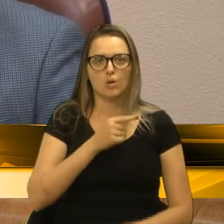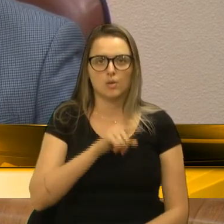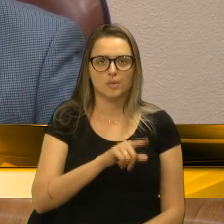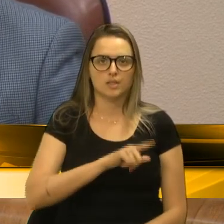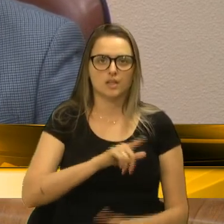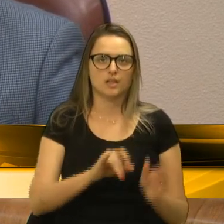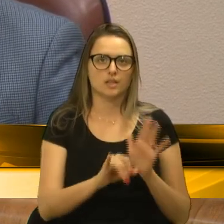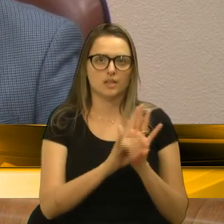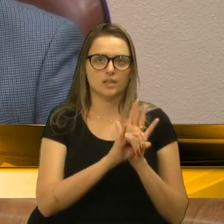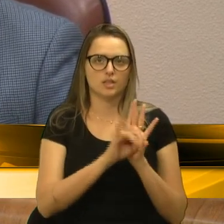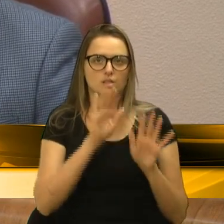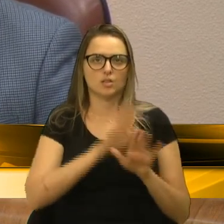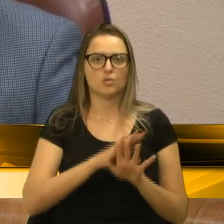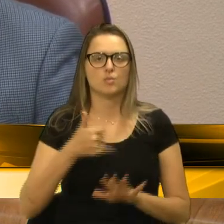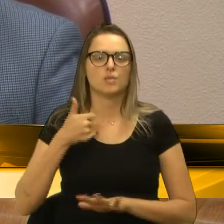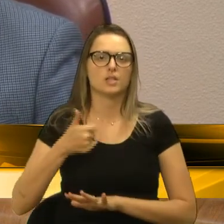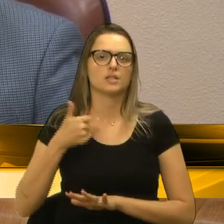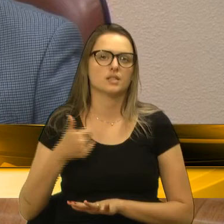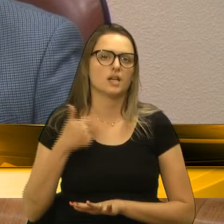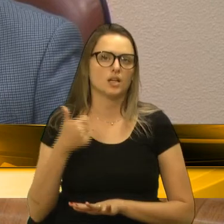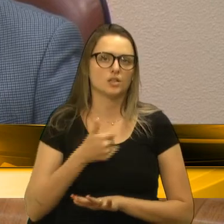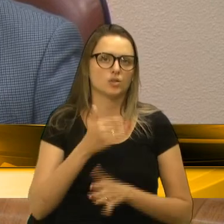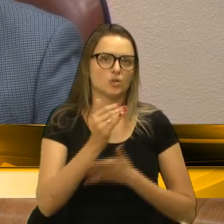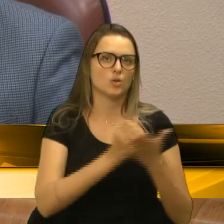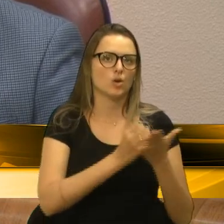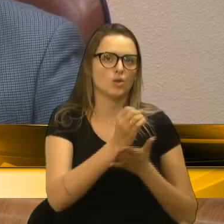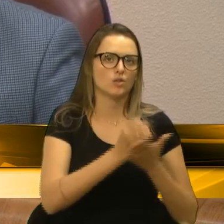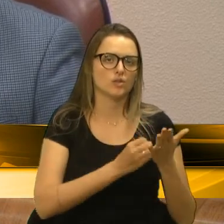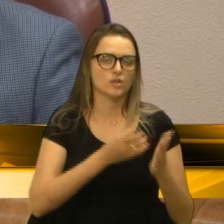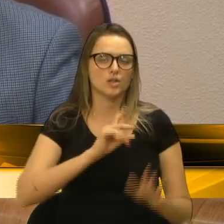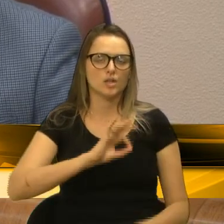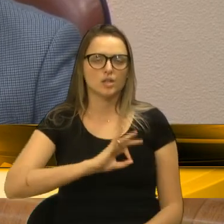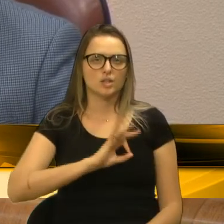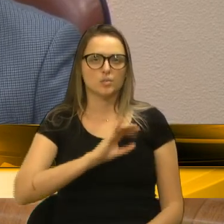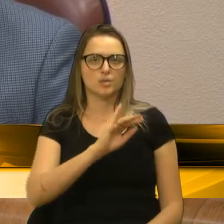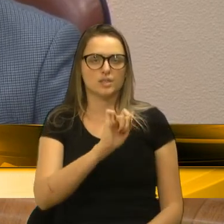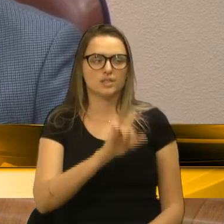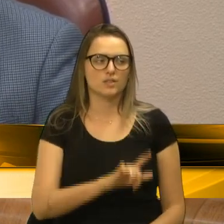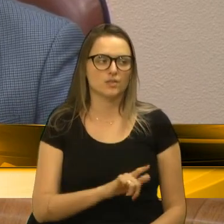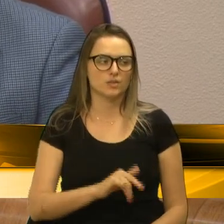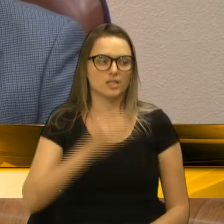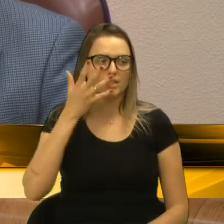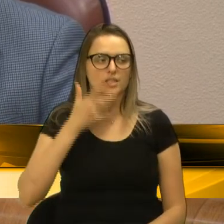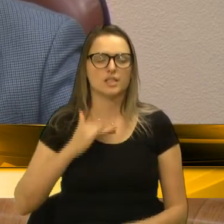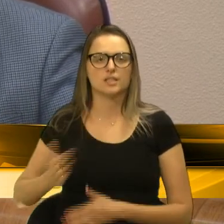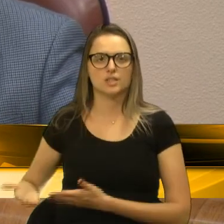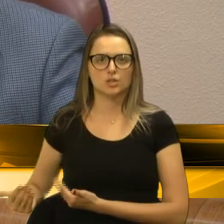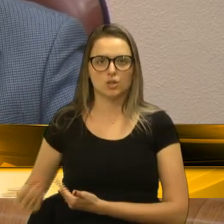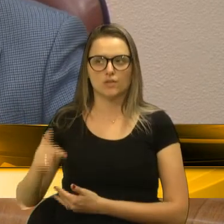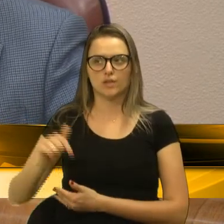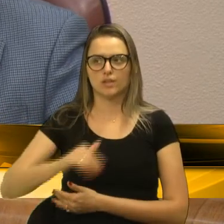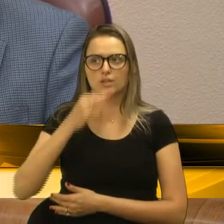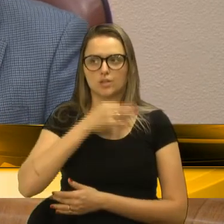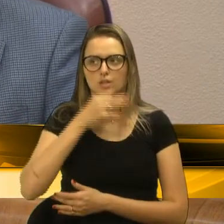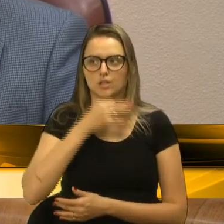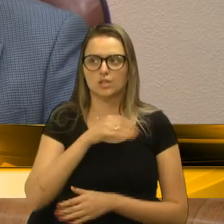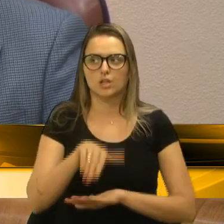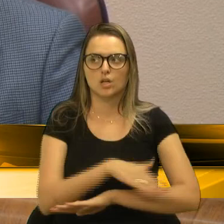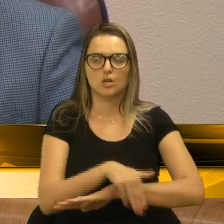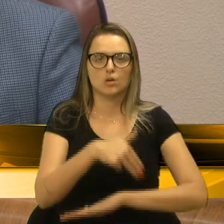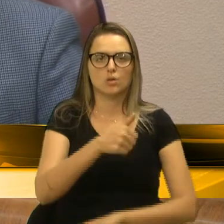identidade com maiores de idade deve ser requerida por ofício ao senhor delegado de polícia, Delegacia de Proteção à Criança e Adolescente de Caxias do Sul, Rua Marquês do